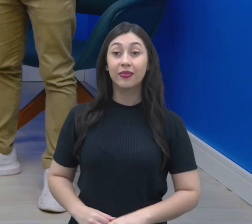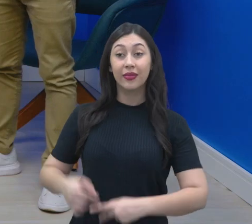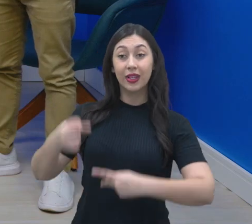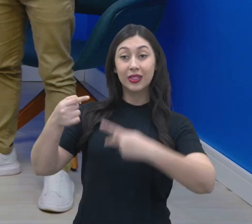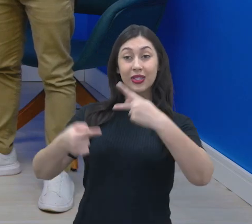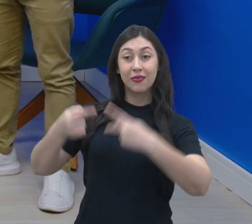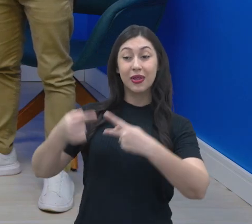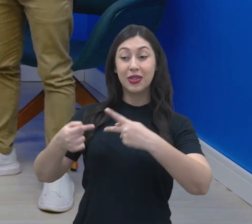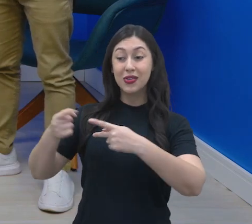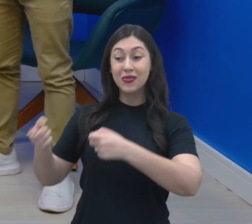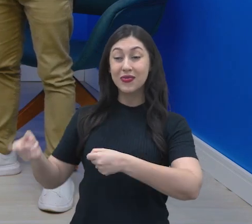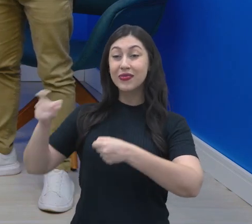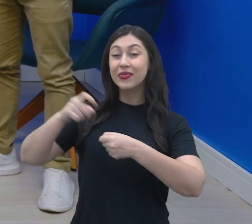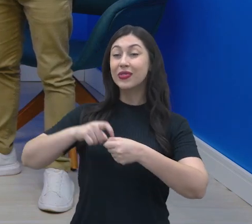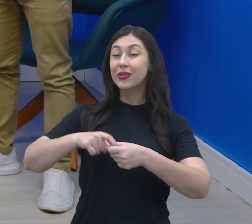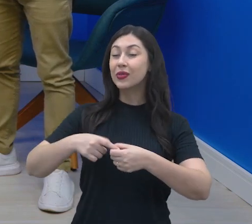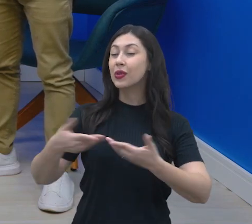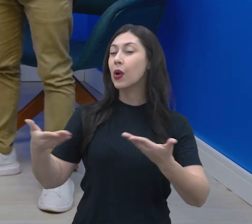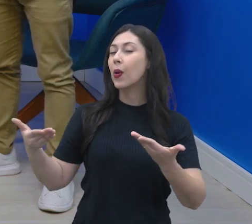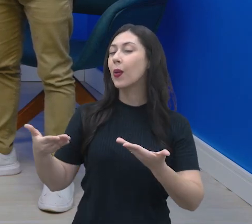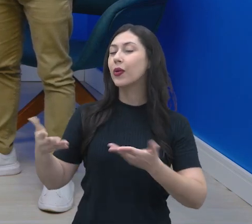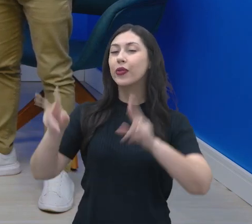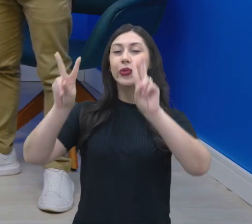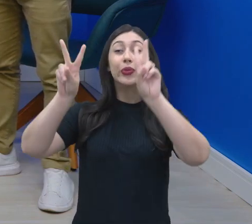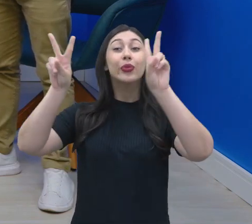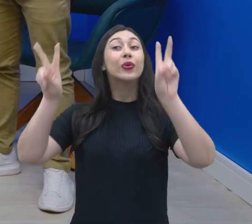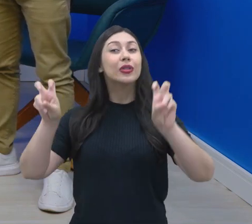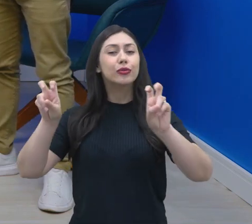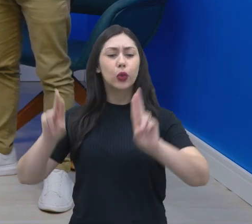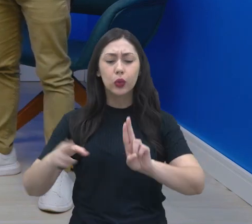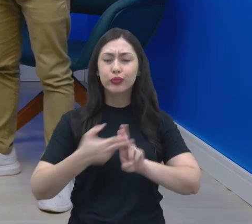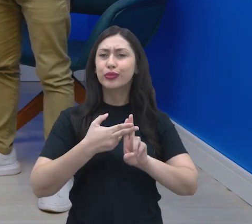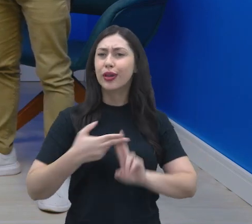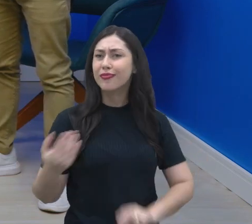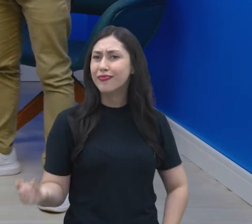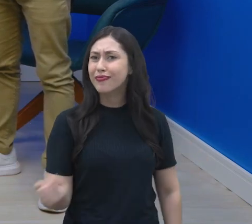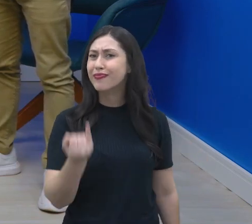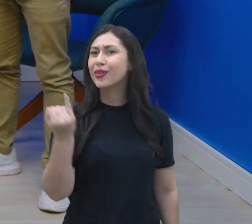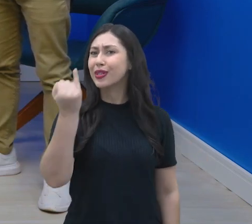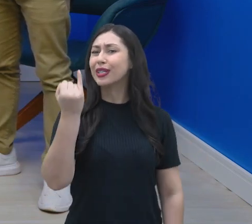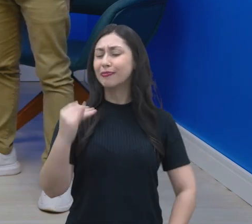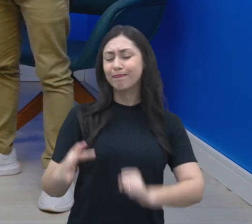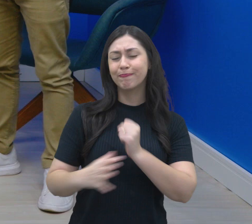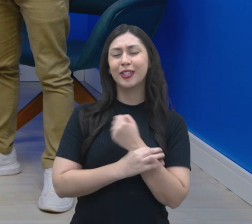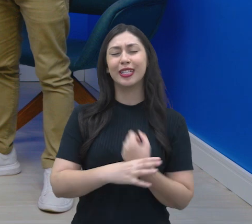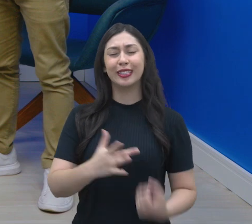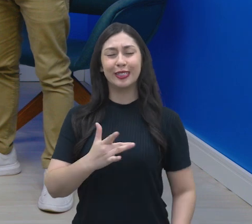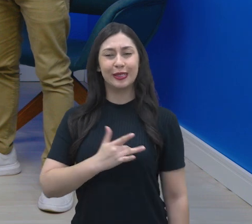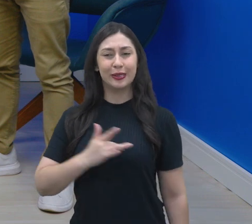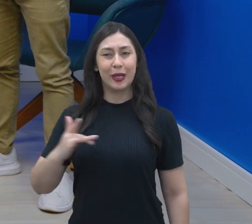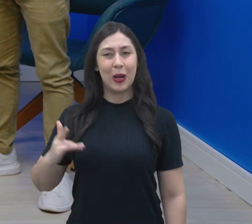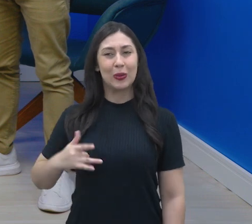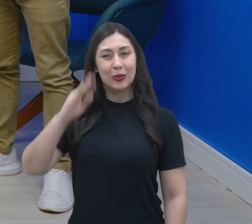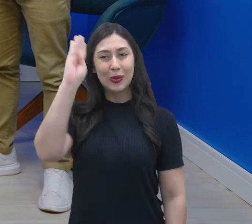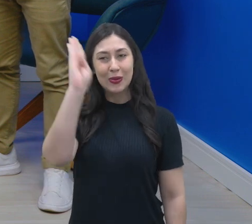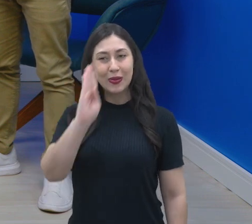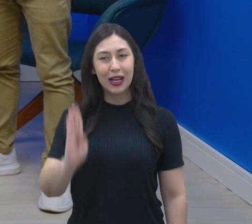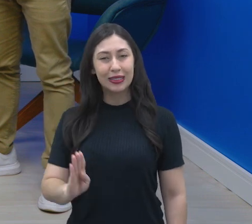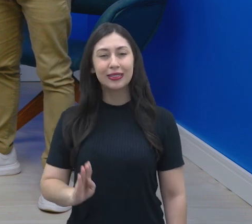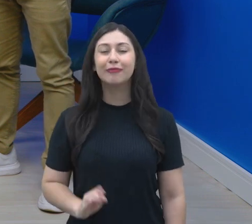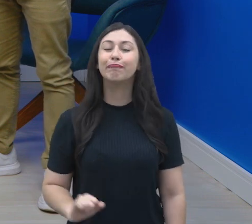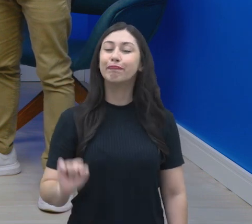Sobre Política está de volta e hoje o tema é a importância do SUS para a garantia da saúde pública para o nosso